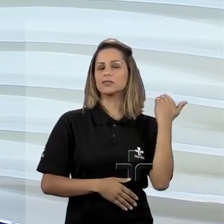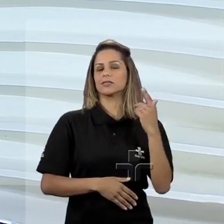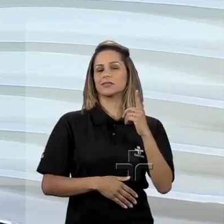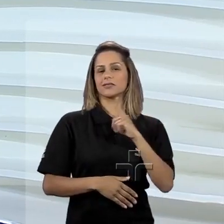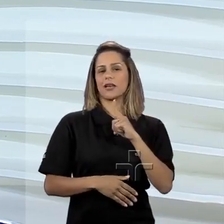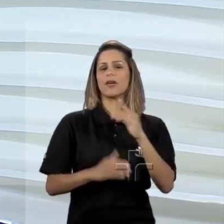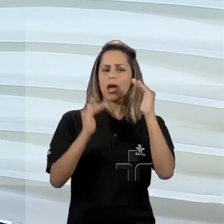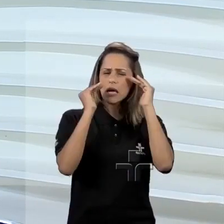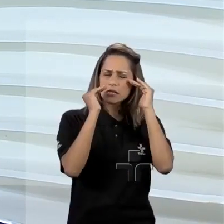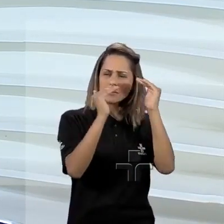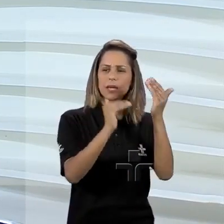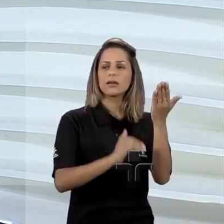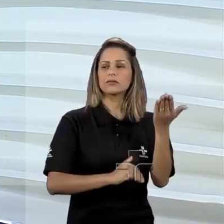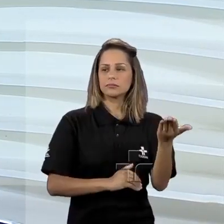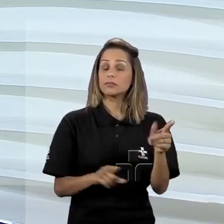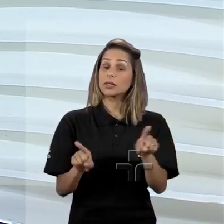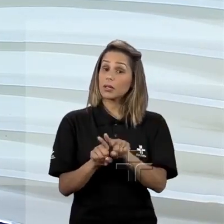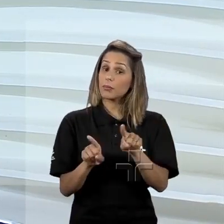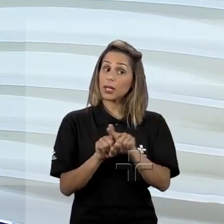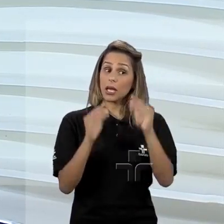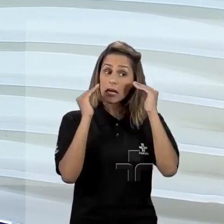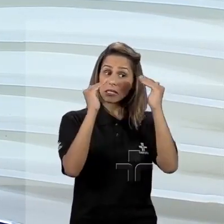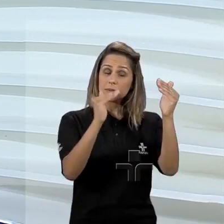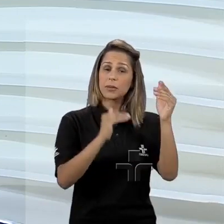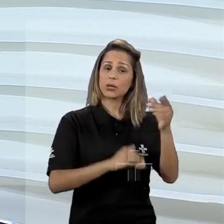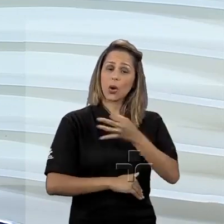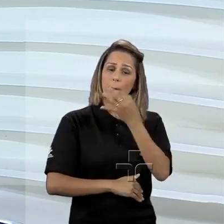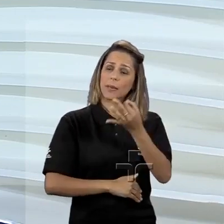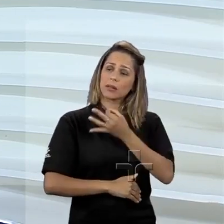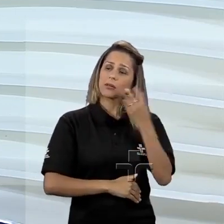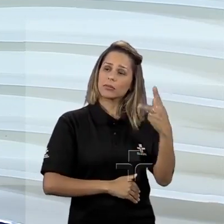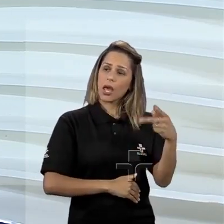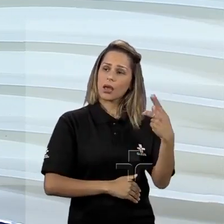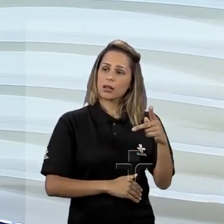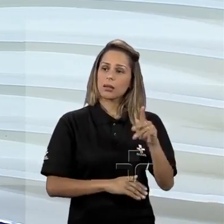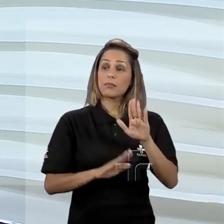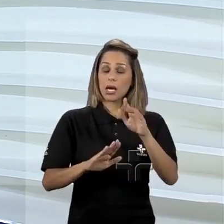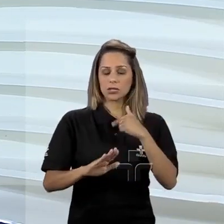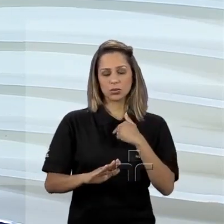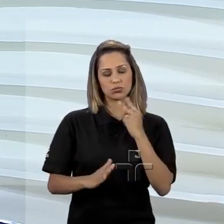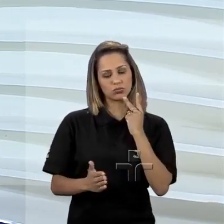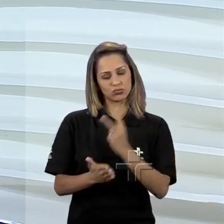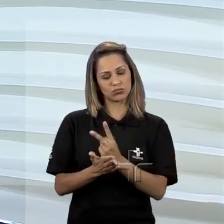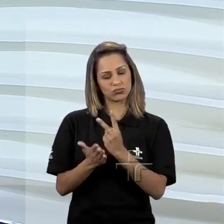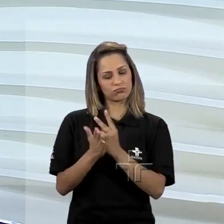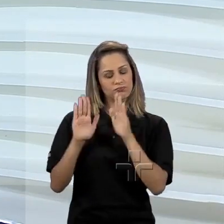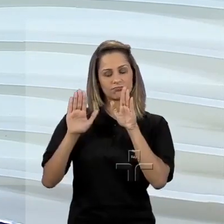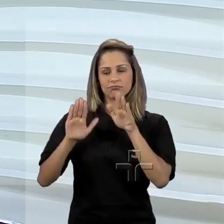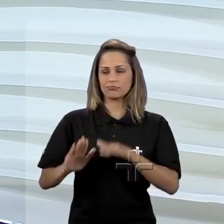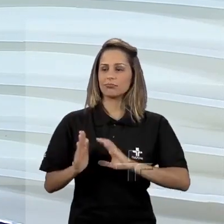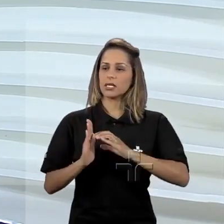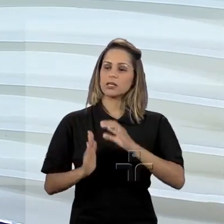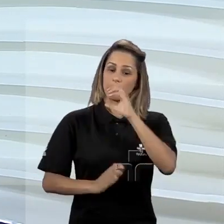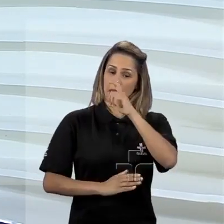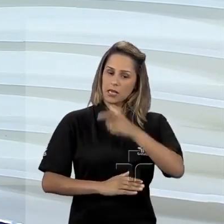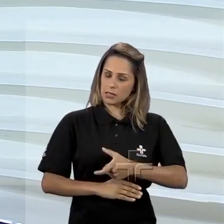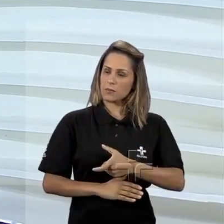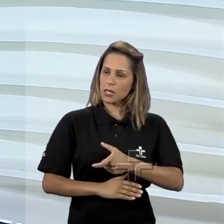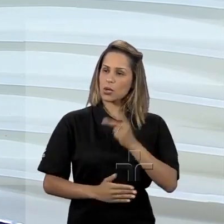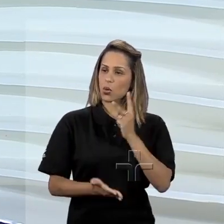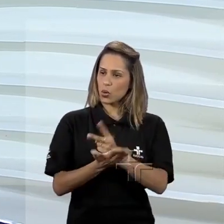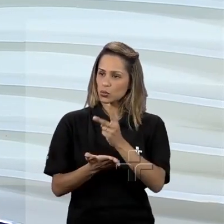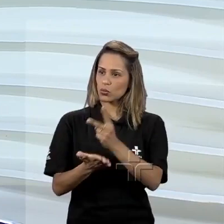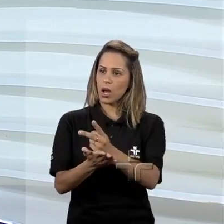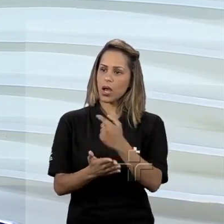Joyce. E respeito também a sua posição, mas eu permaneço no PSDB, é o meu partido, eu me filiei ao